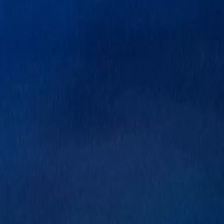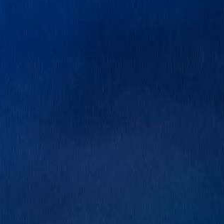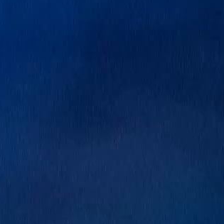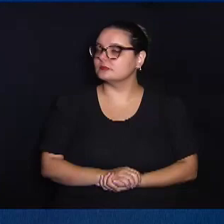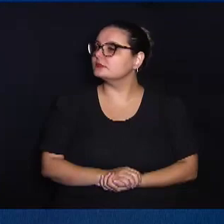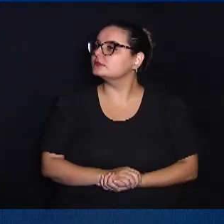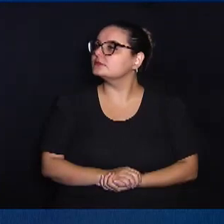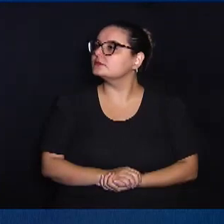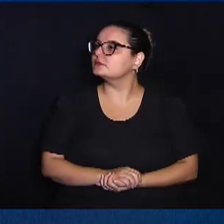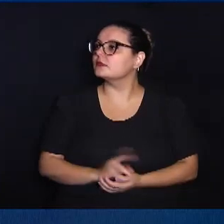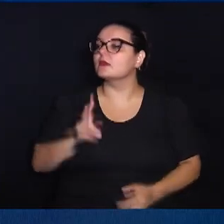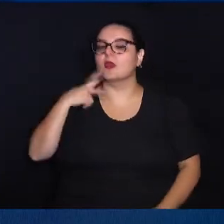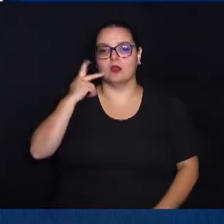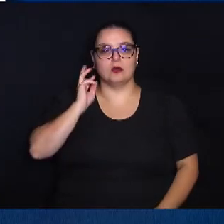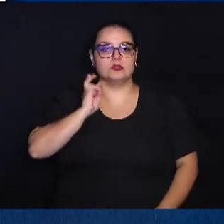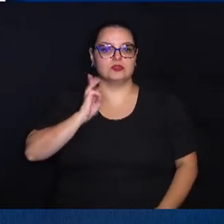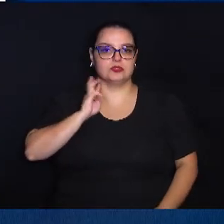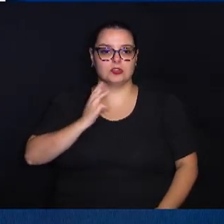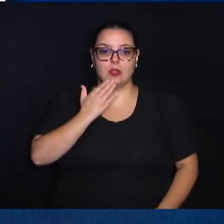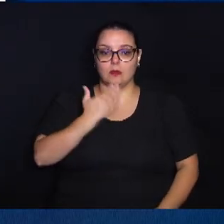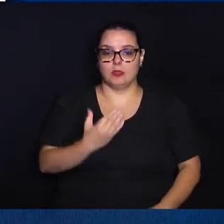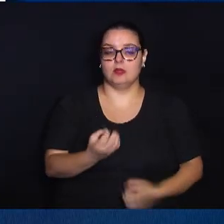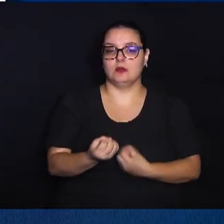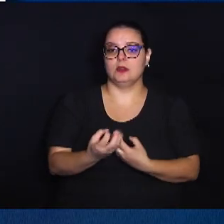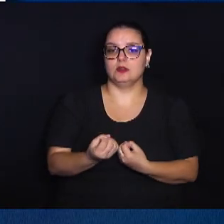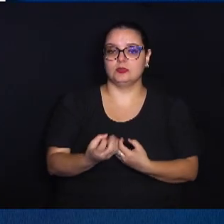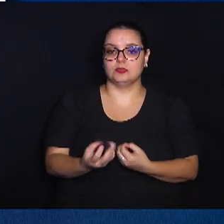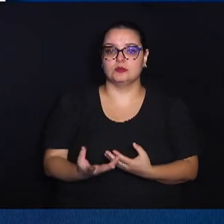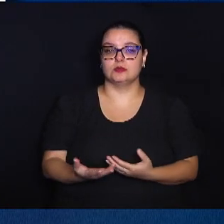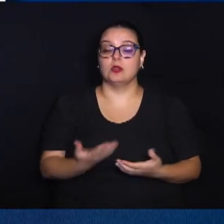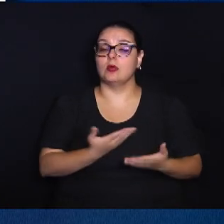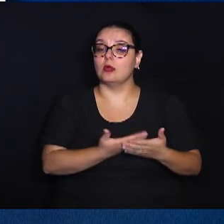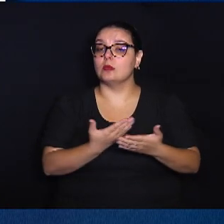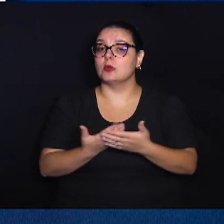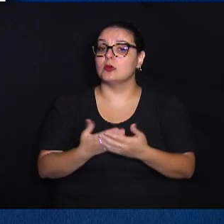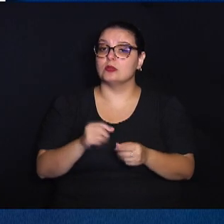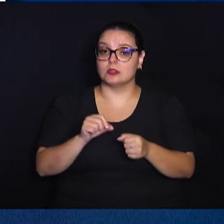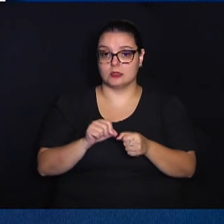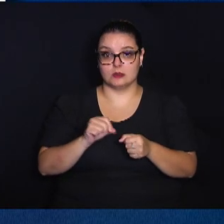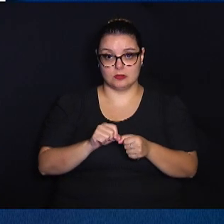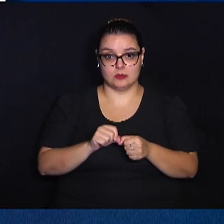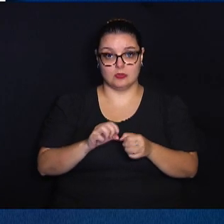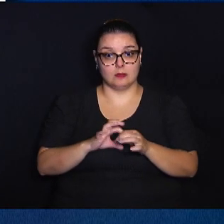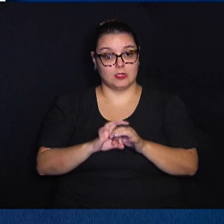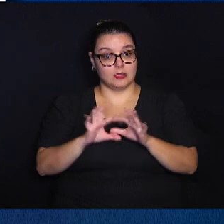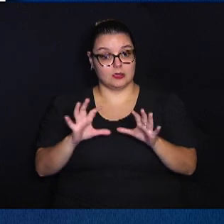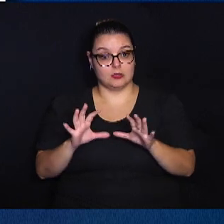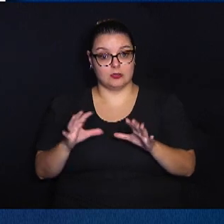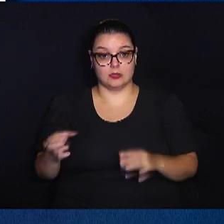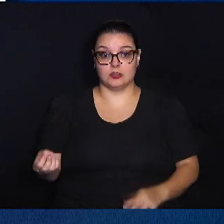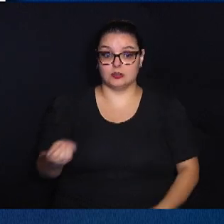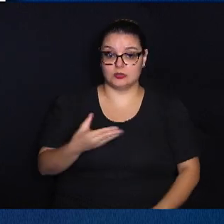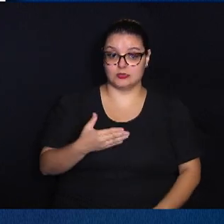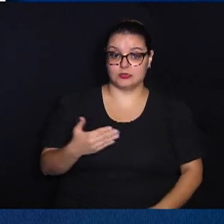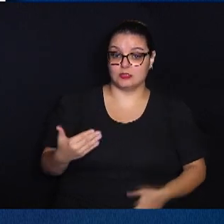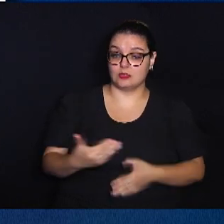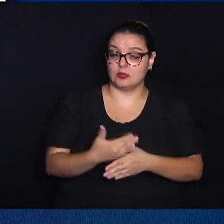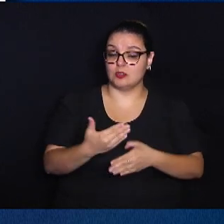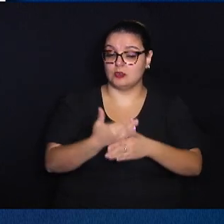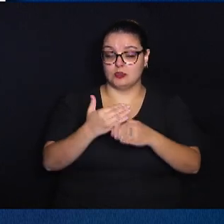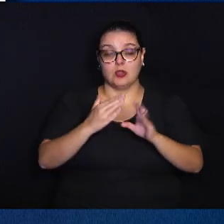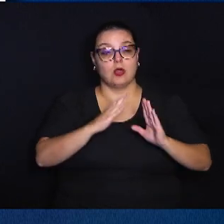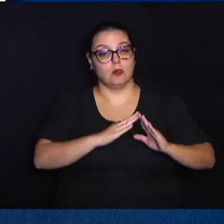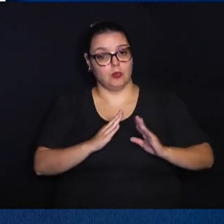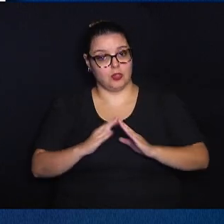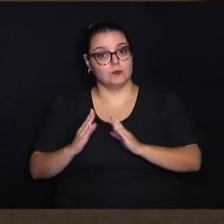O vereador Cecílio Santos pede informações sobre os estudos realizados para a autorização de novos empreendimentos